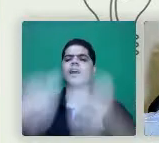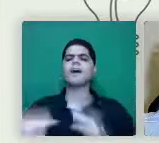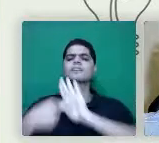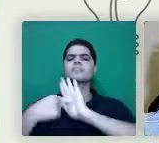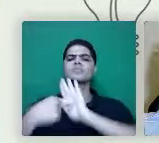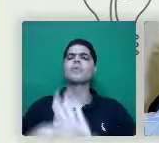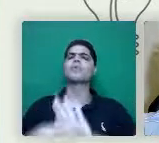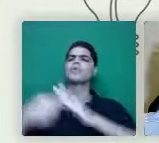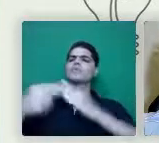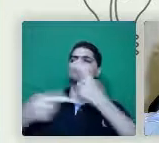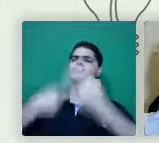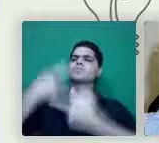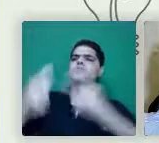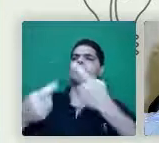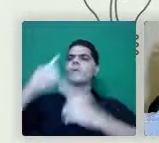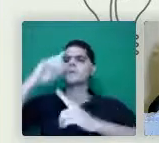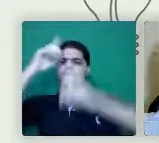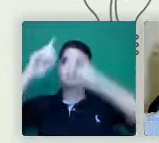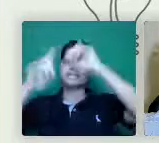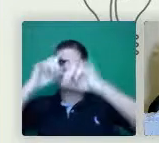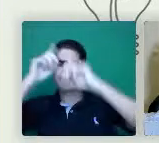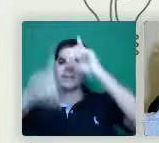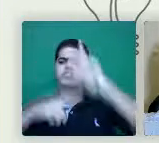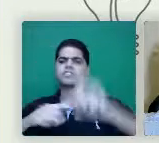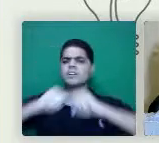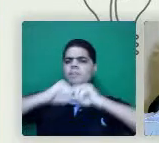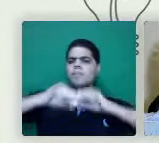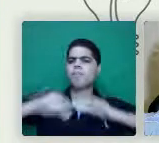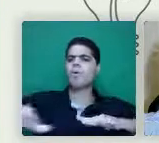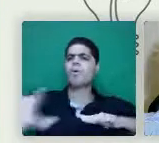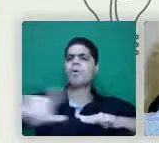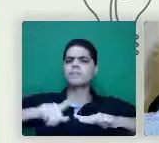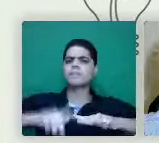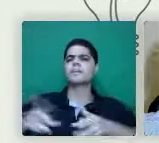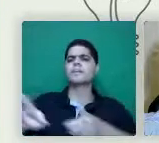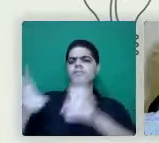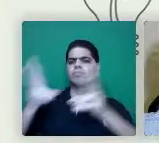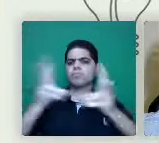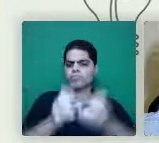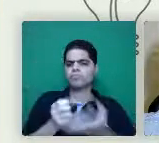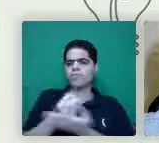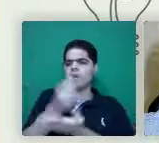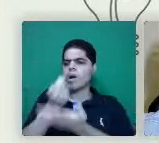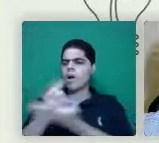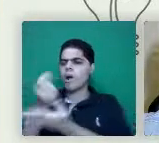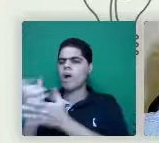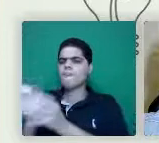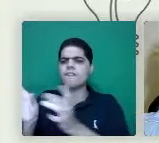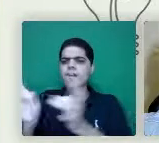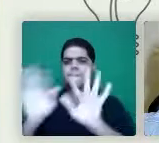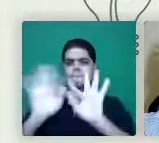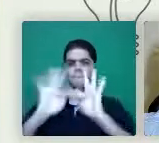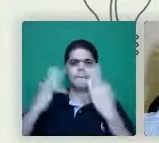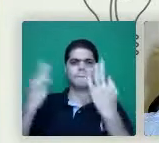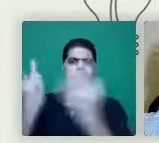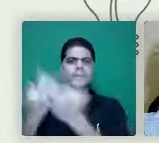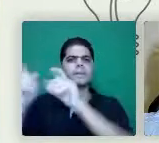ideias na área de escoamento, na área de comercialização de produtos da agricultura familiar, tentar